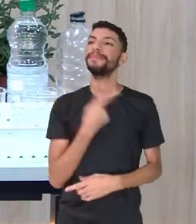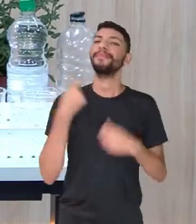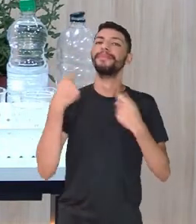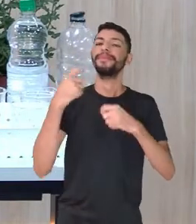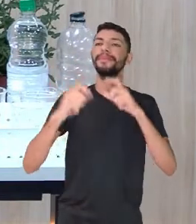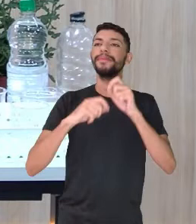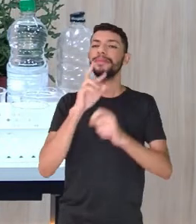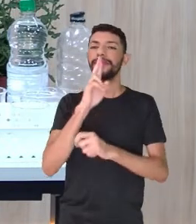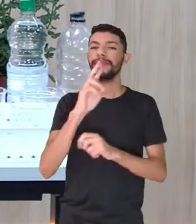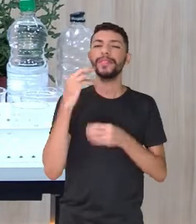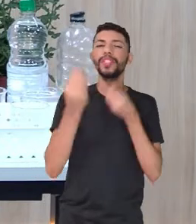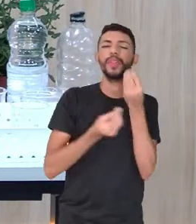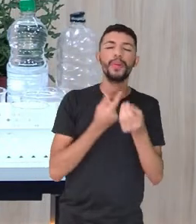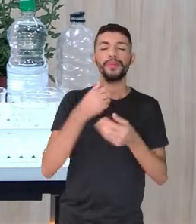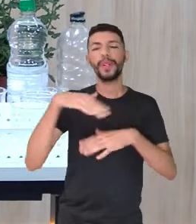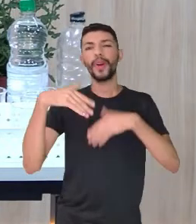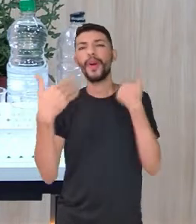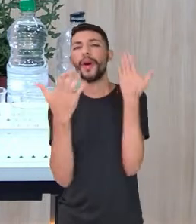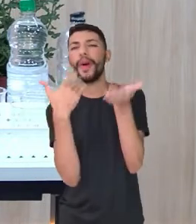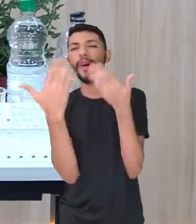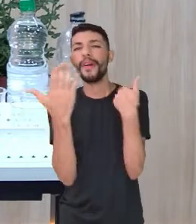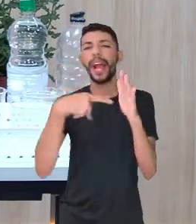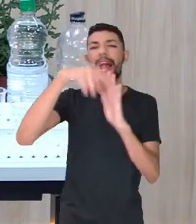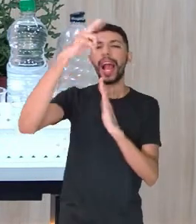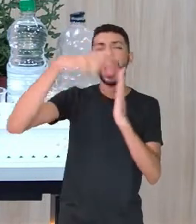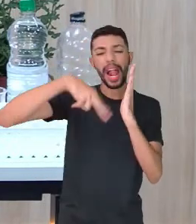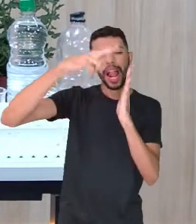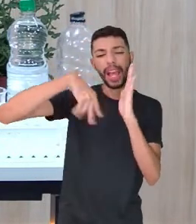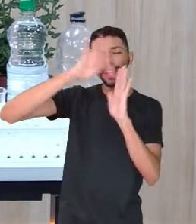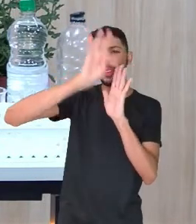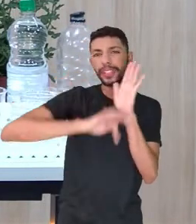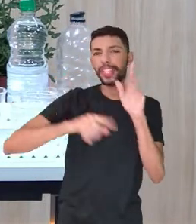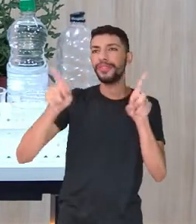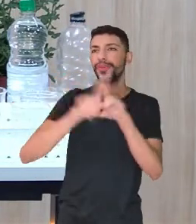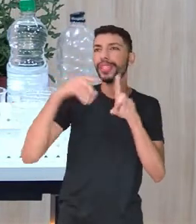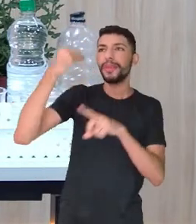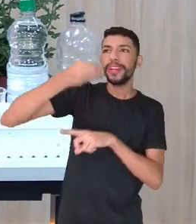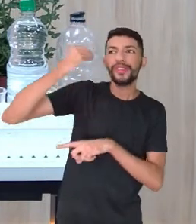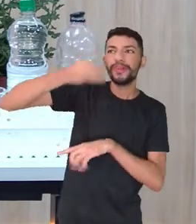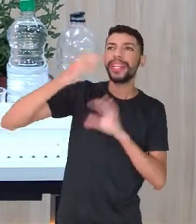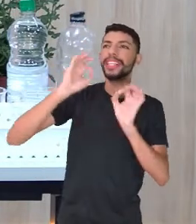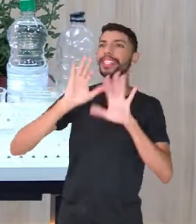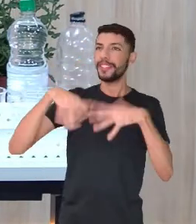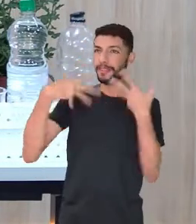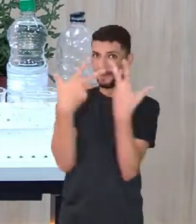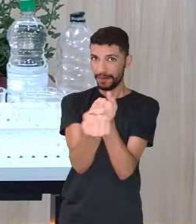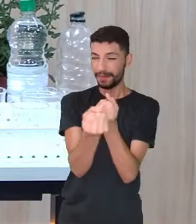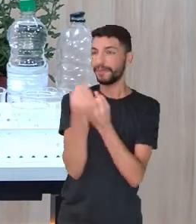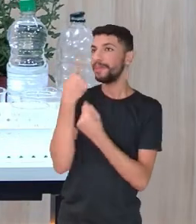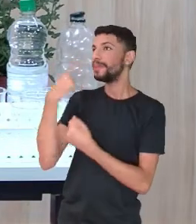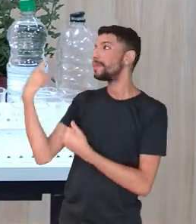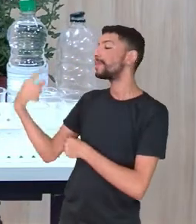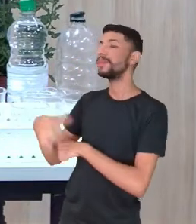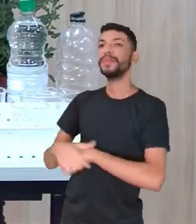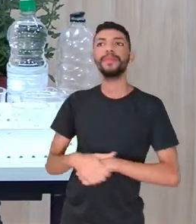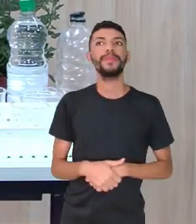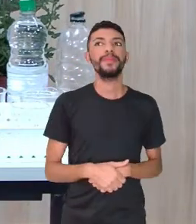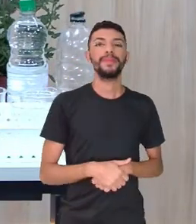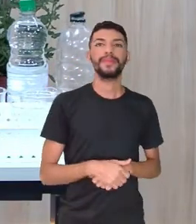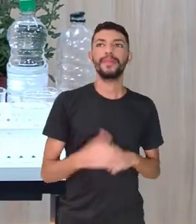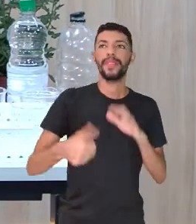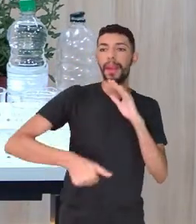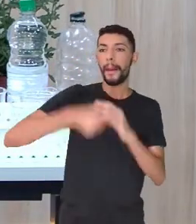questões conversando, lendo o texto e também experimentando. Vamos lá? Então, aqui a